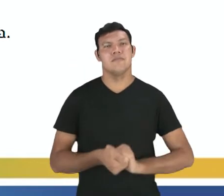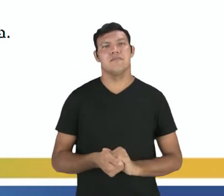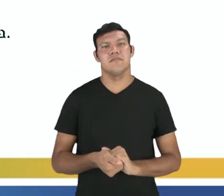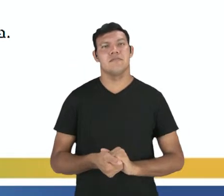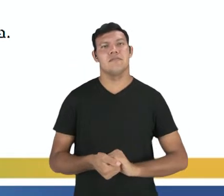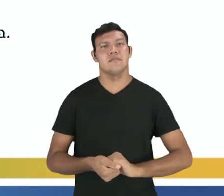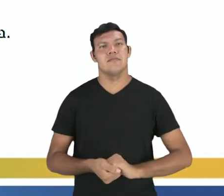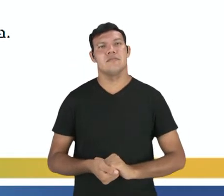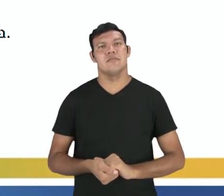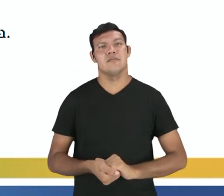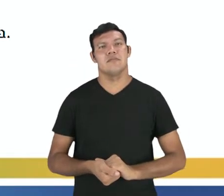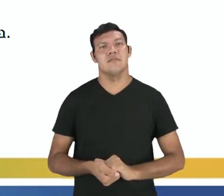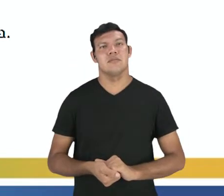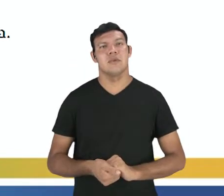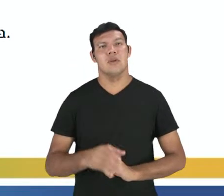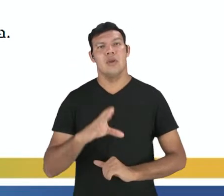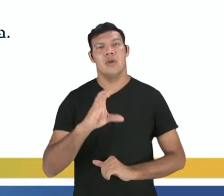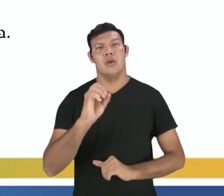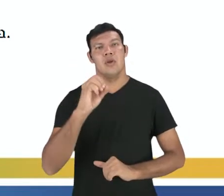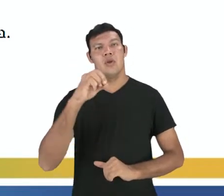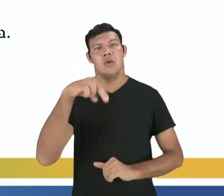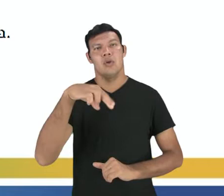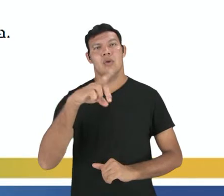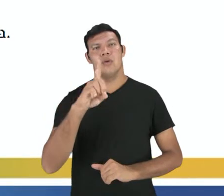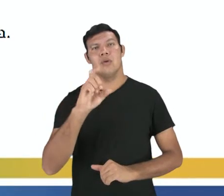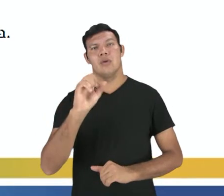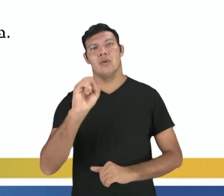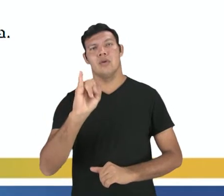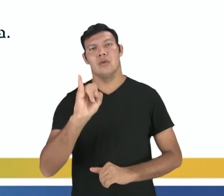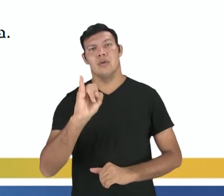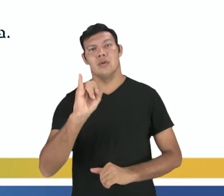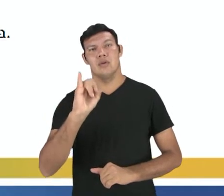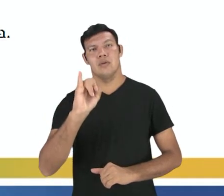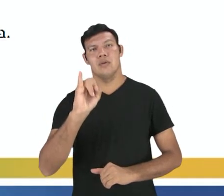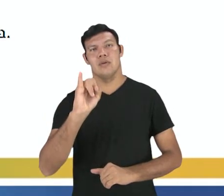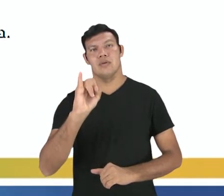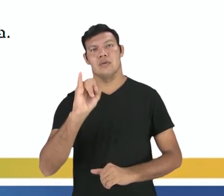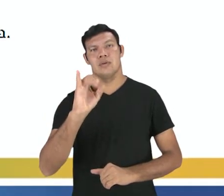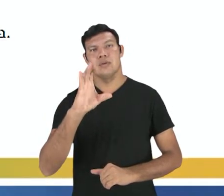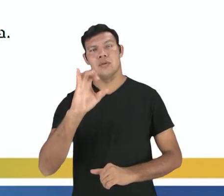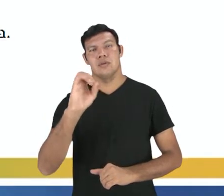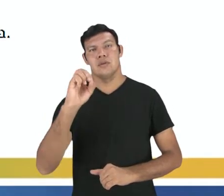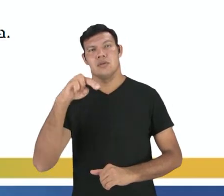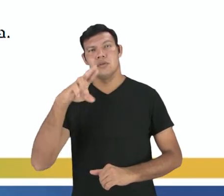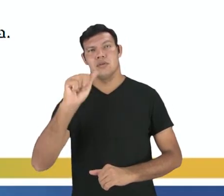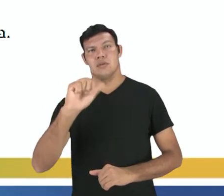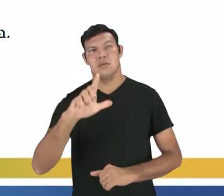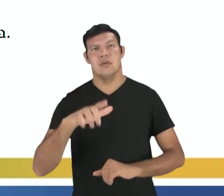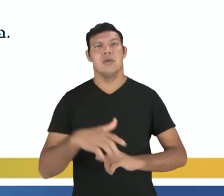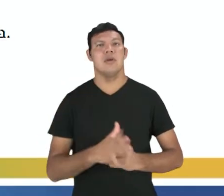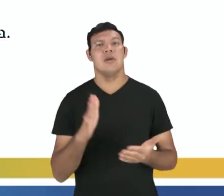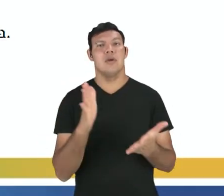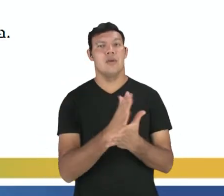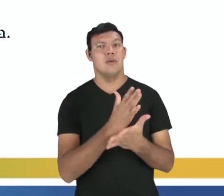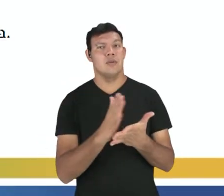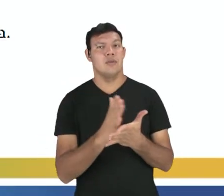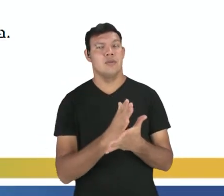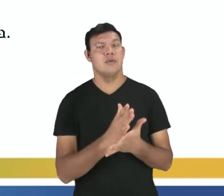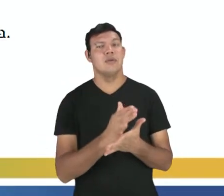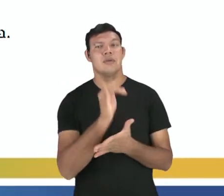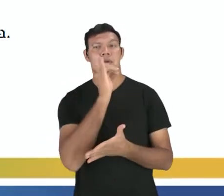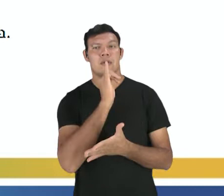condicionais. Eu coloquei aí também alguns exemplos do could na